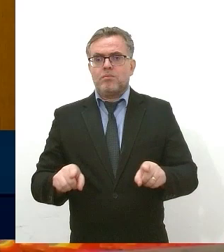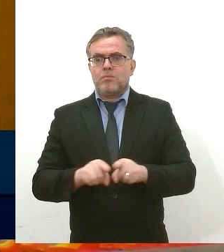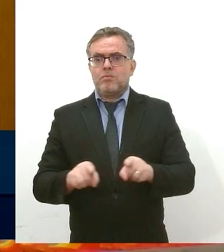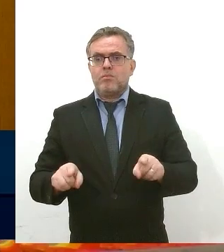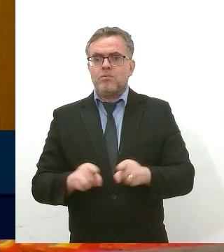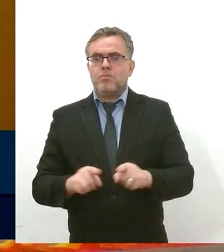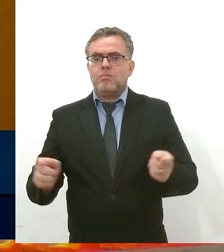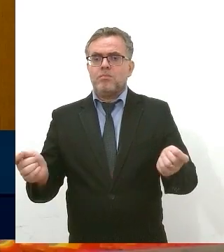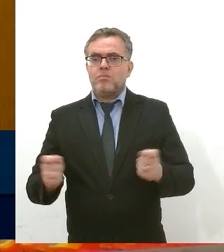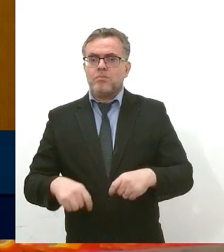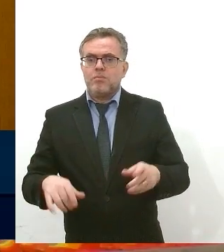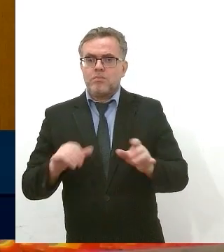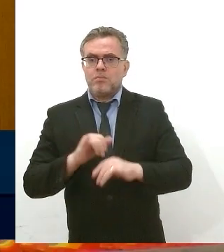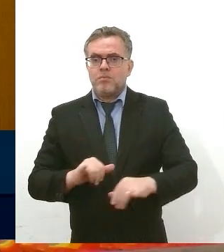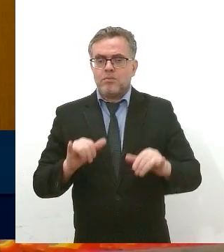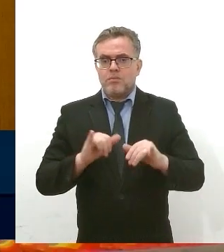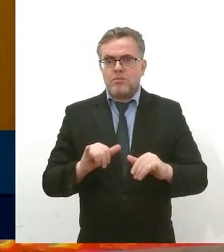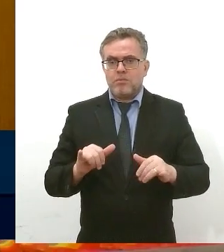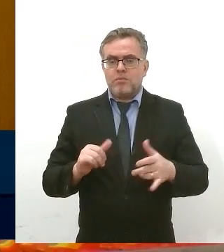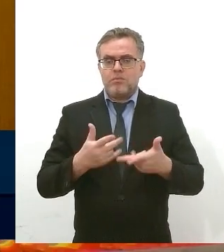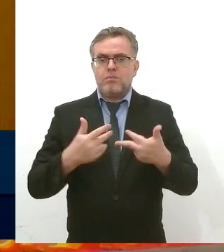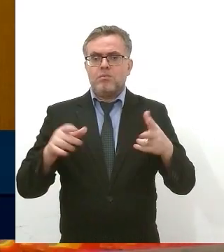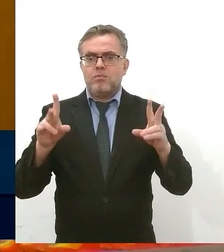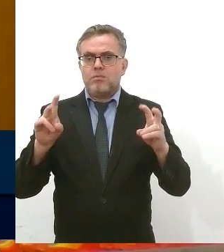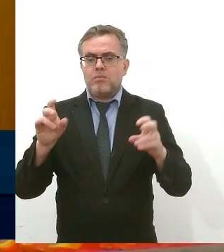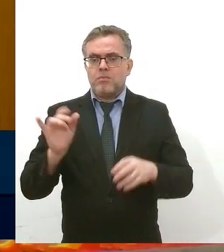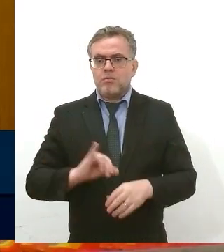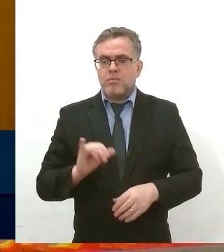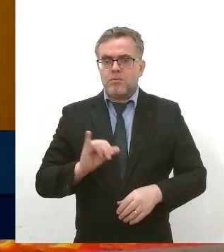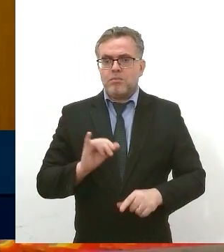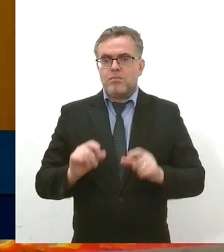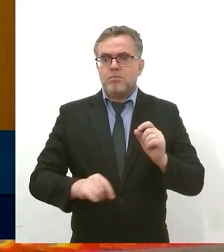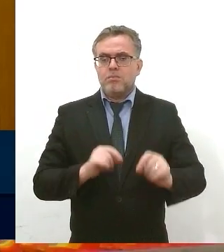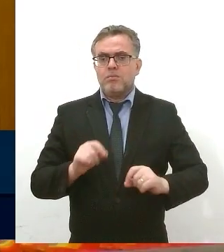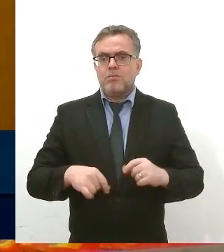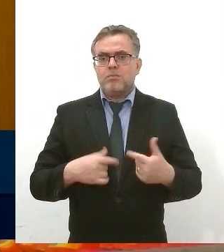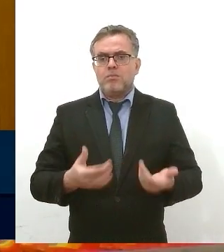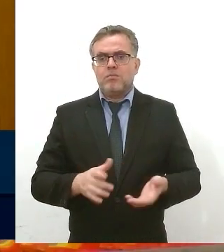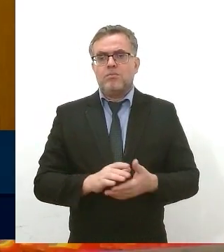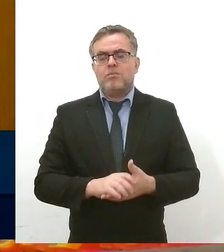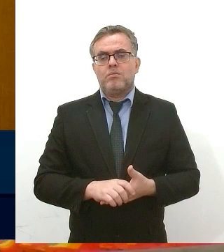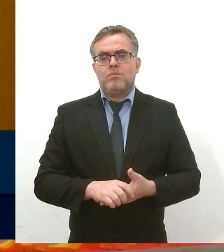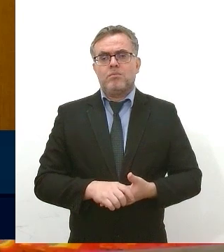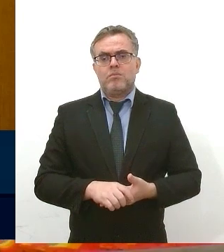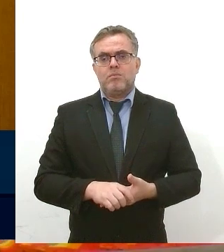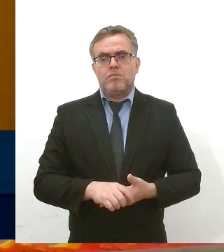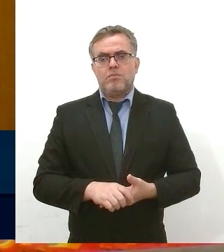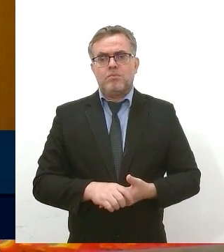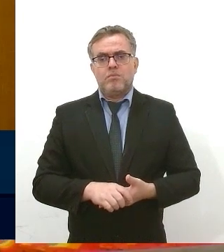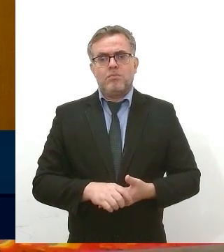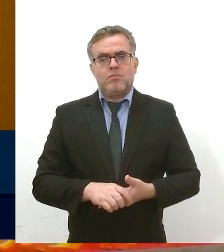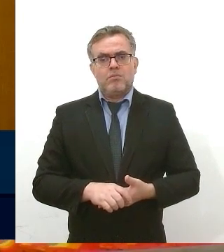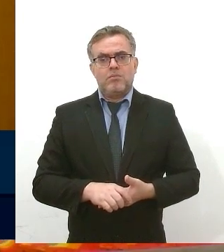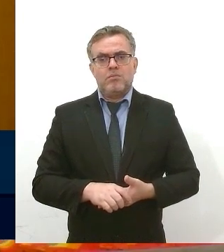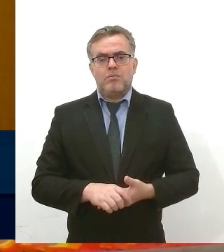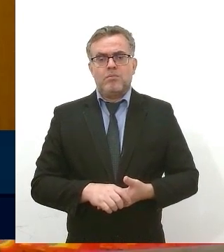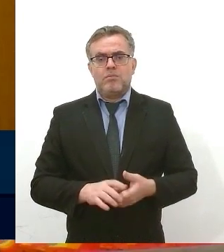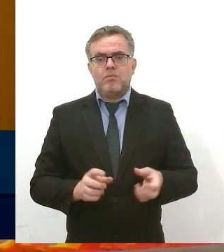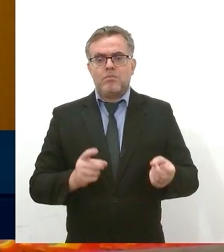muito importante, né, que é a questão da privatização, desse projeto